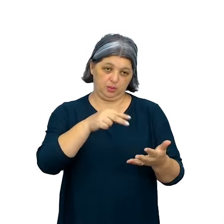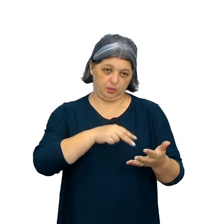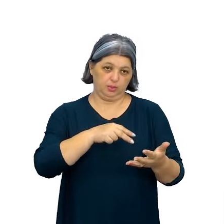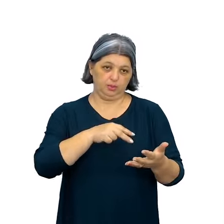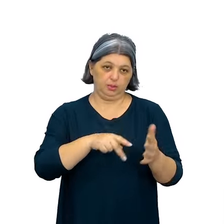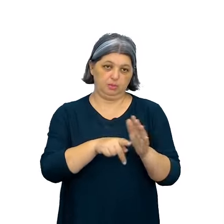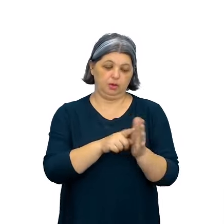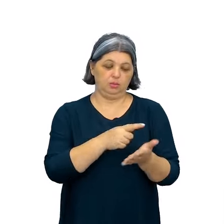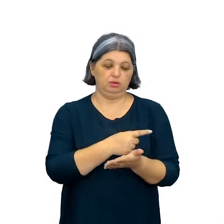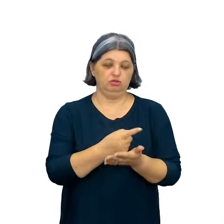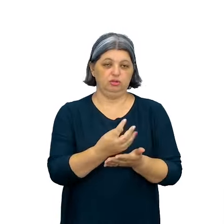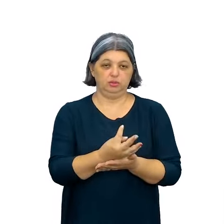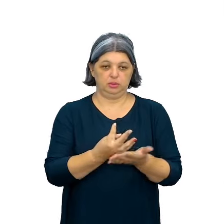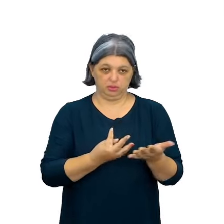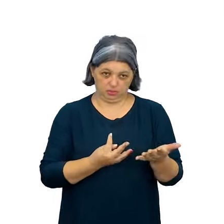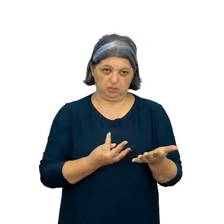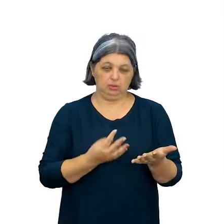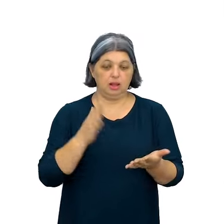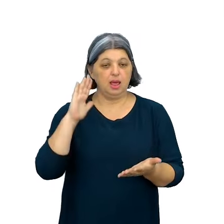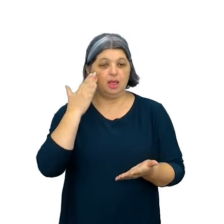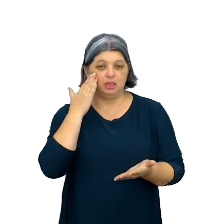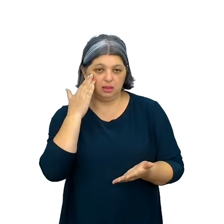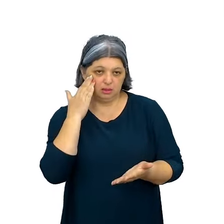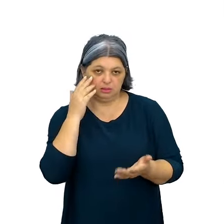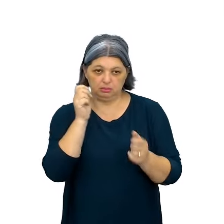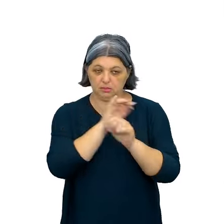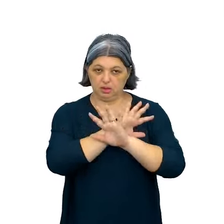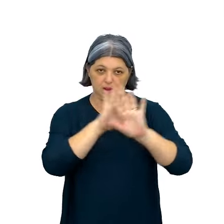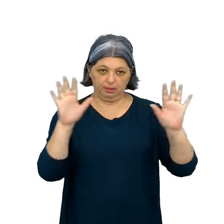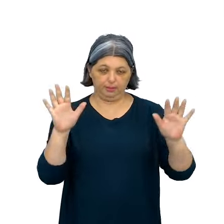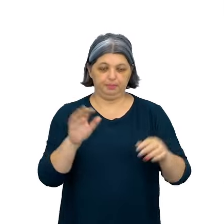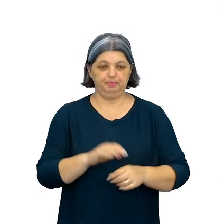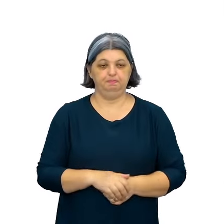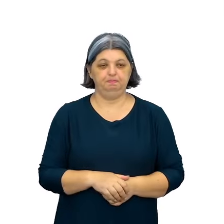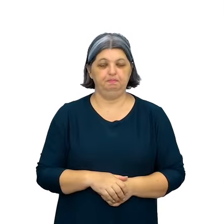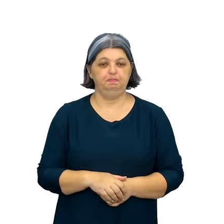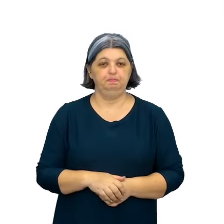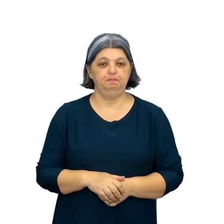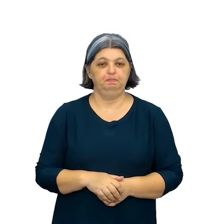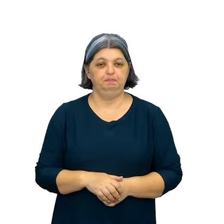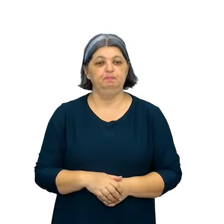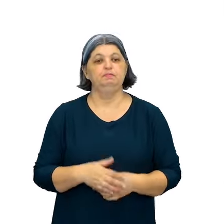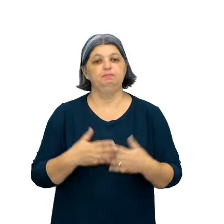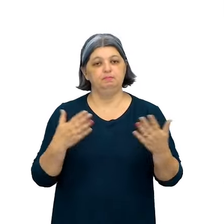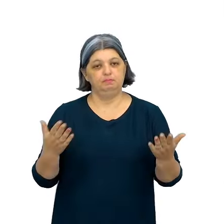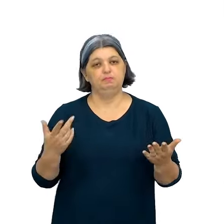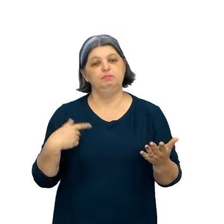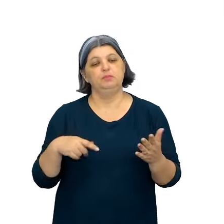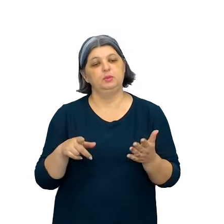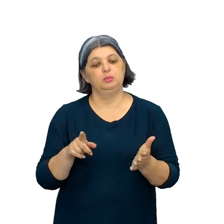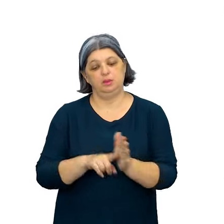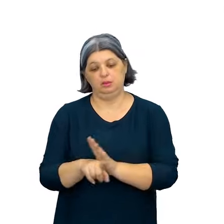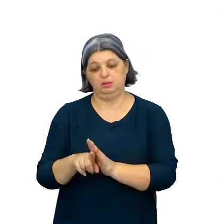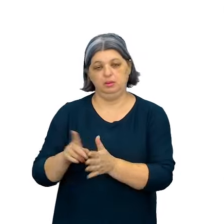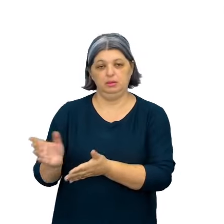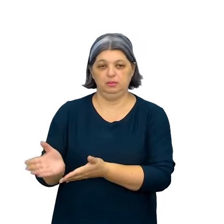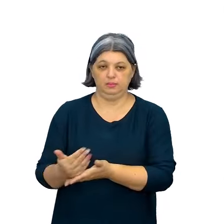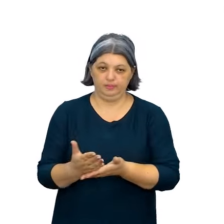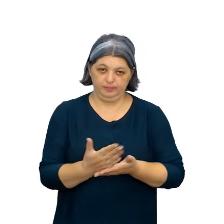do gênero textual, na compreensão do gênero textual, certo? E para falar sobre essa coleta de evidências,